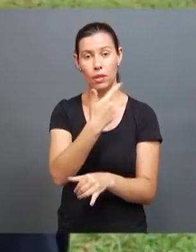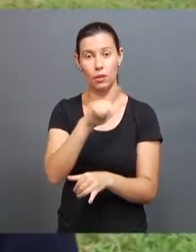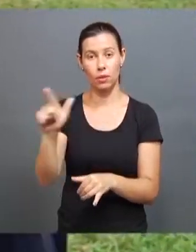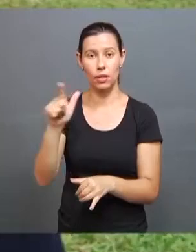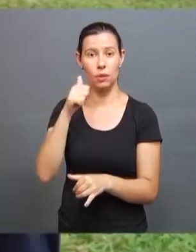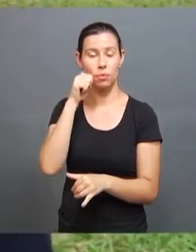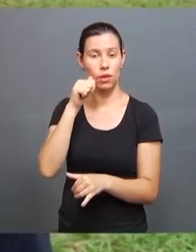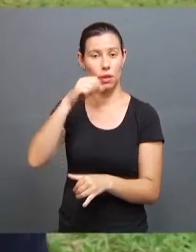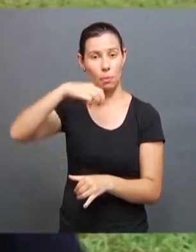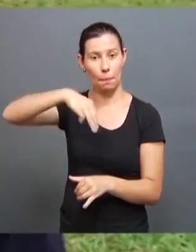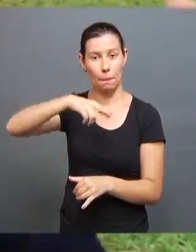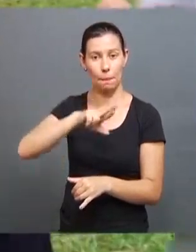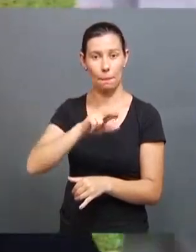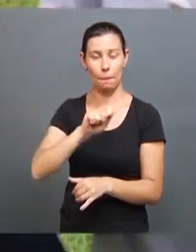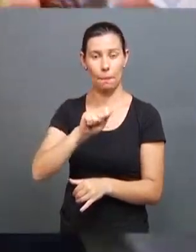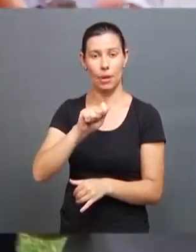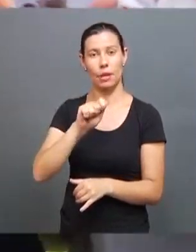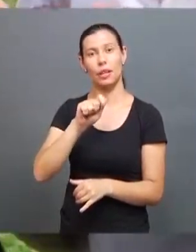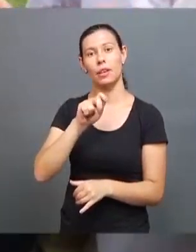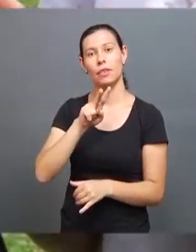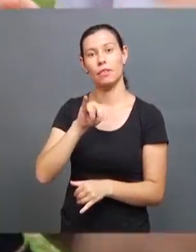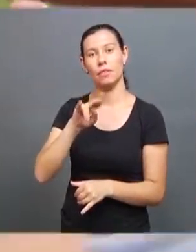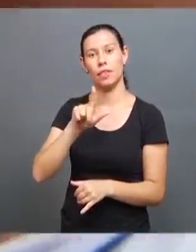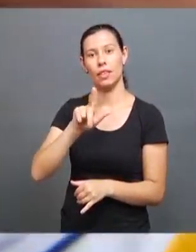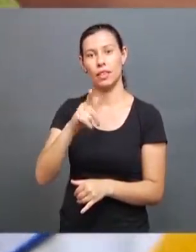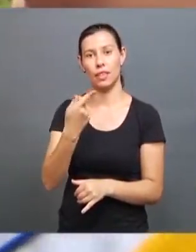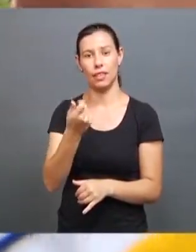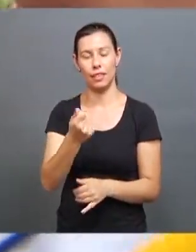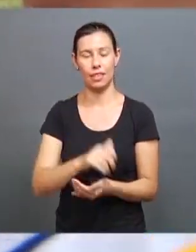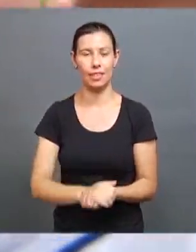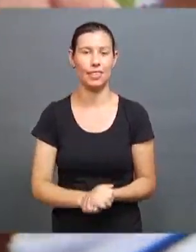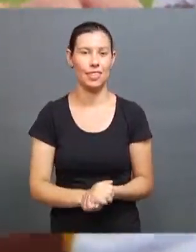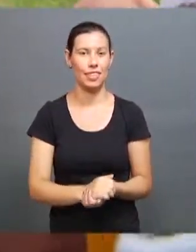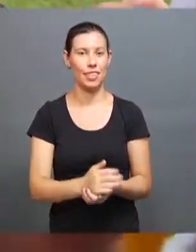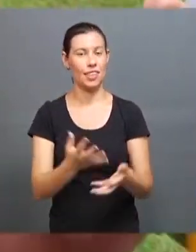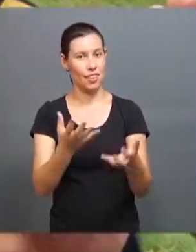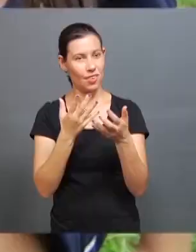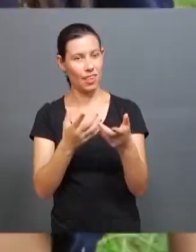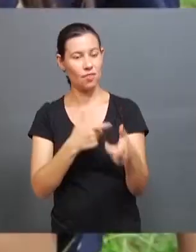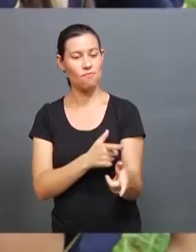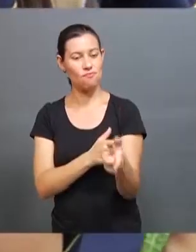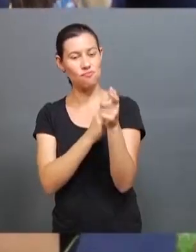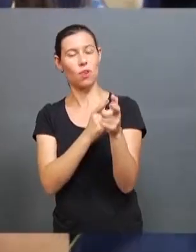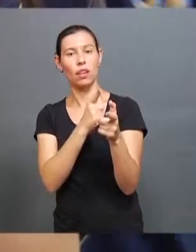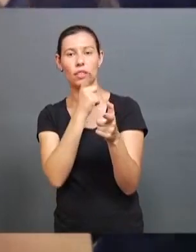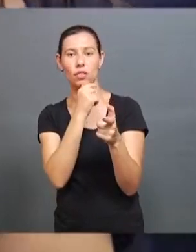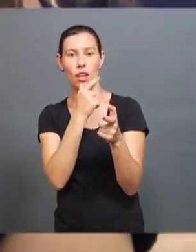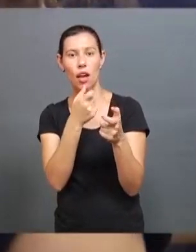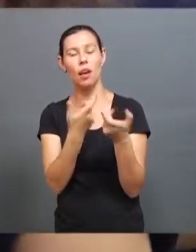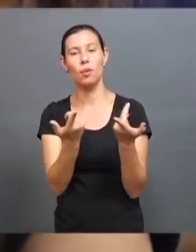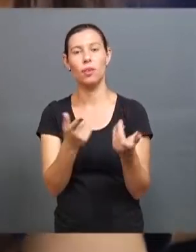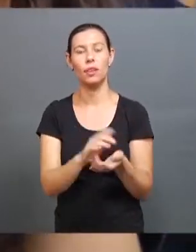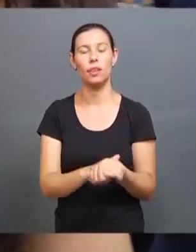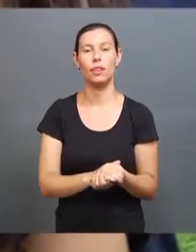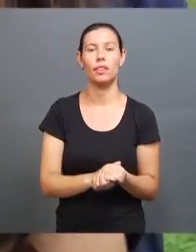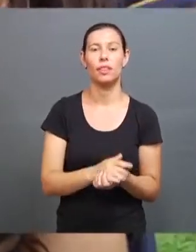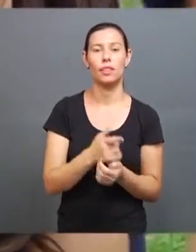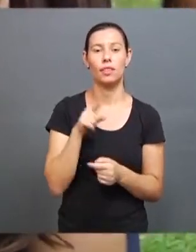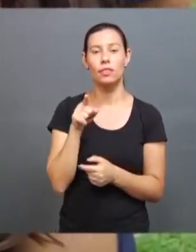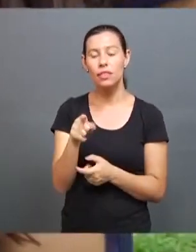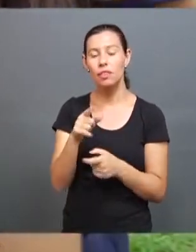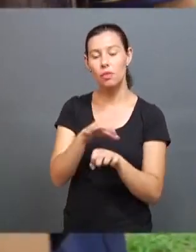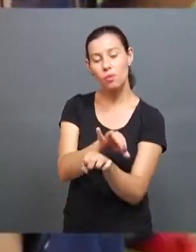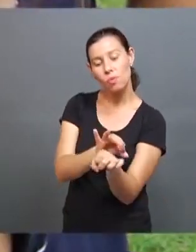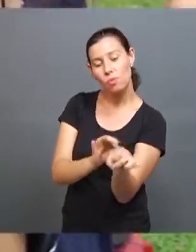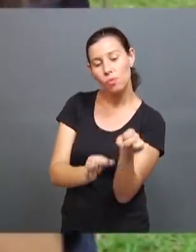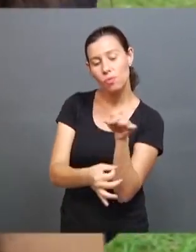Um espirra-água e também uma Nerf. Uma pulseira. E você? Eu quero